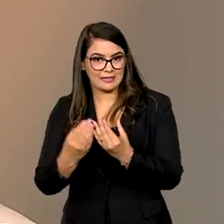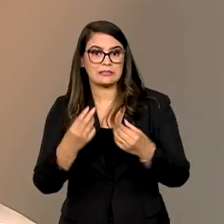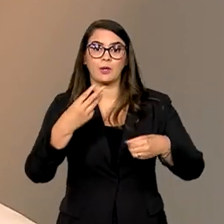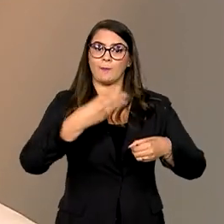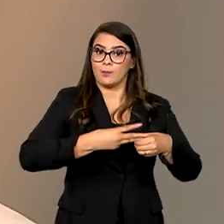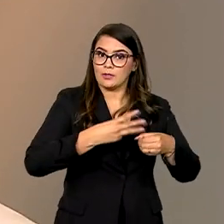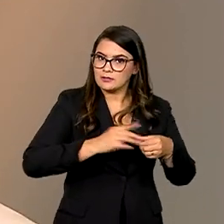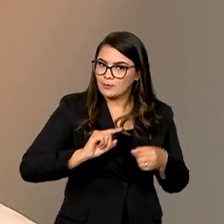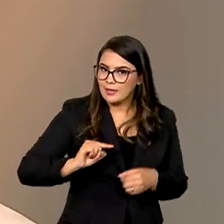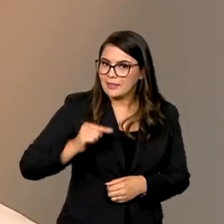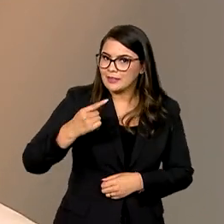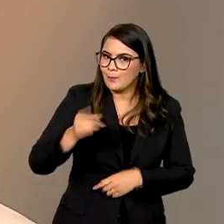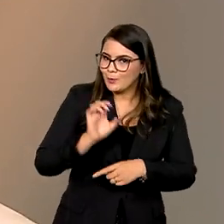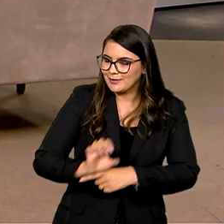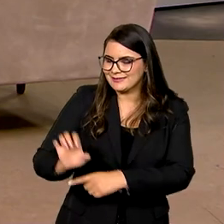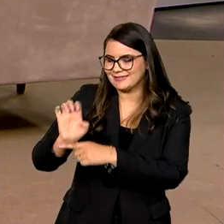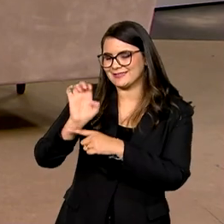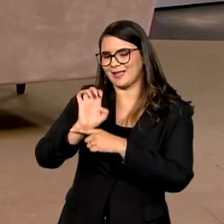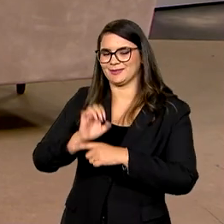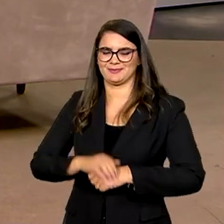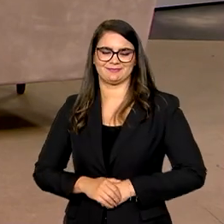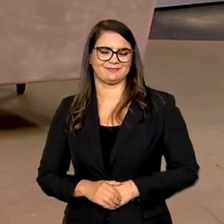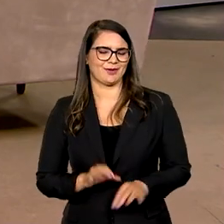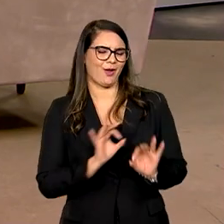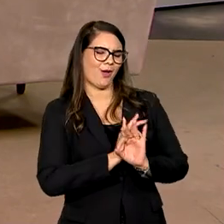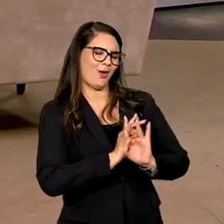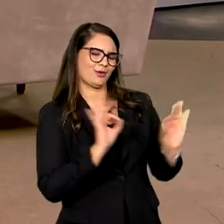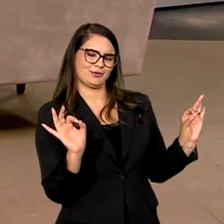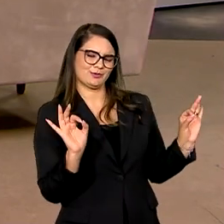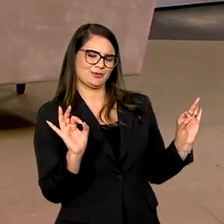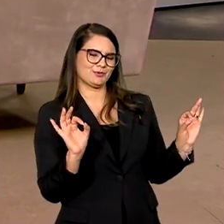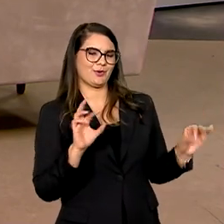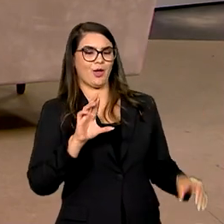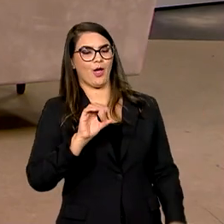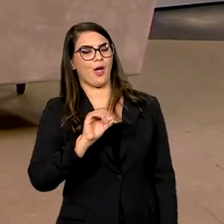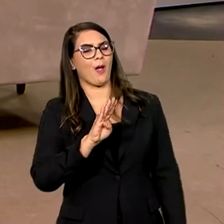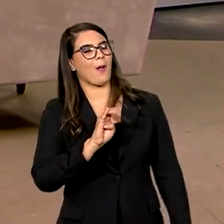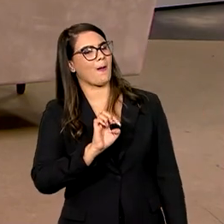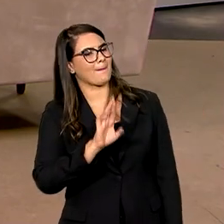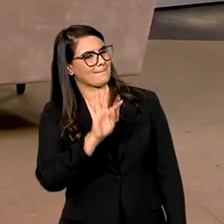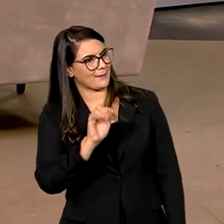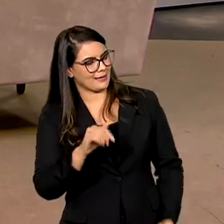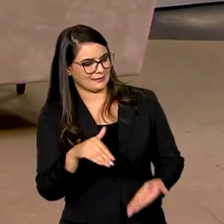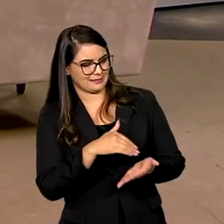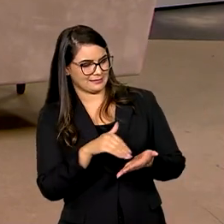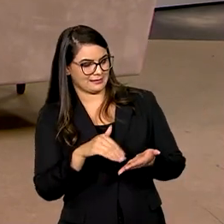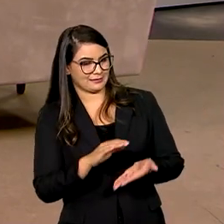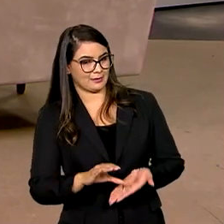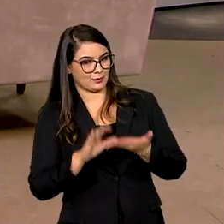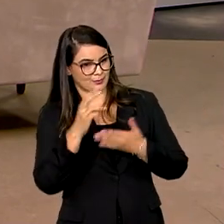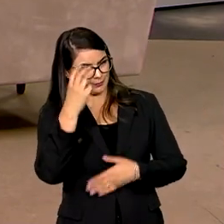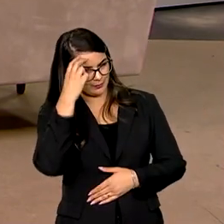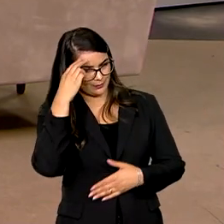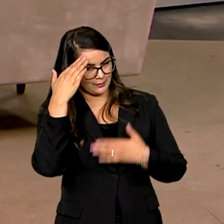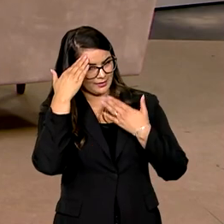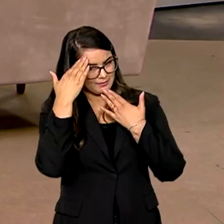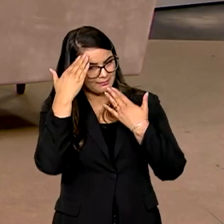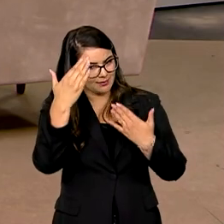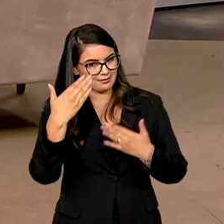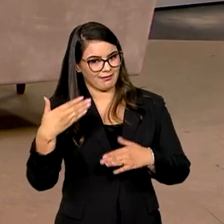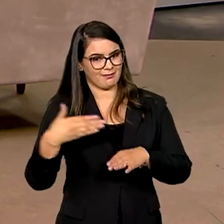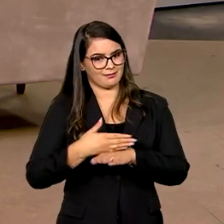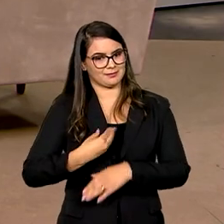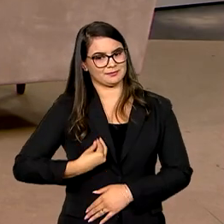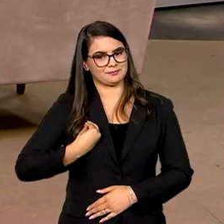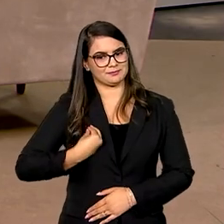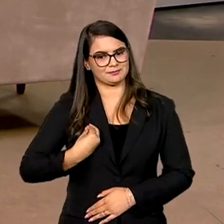daqui a pouquinho nos estados. Excelente. Roberta Martins, secretária dos Comitês de Cultura, muito obrigado pela sua presença aqui